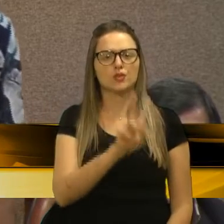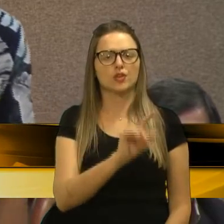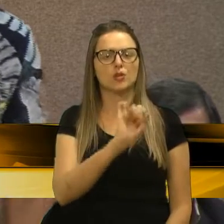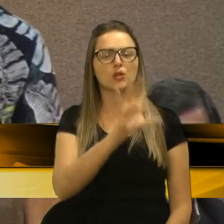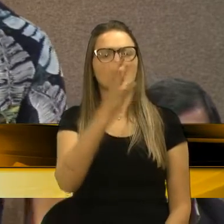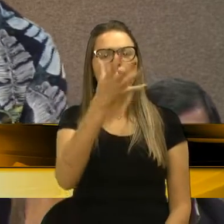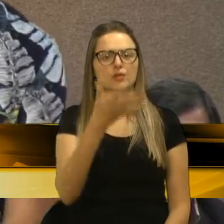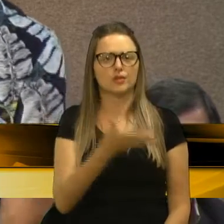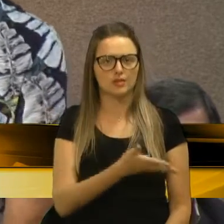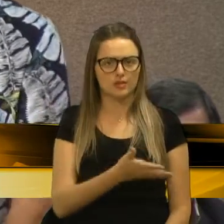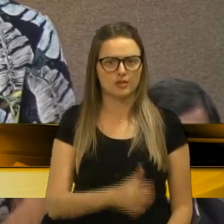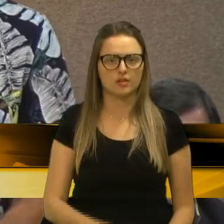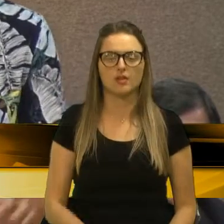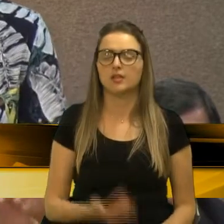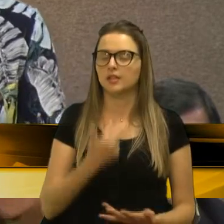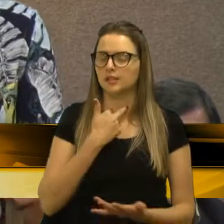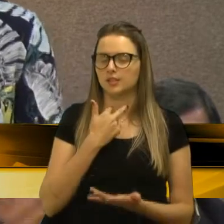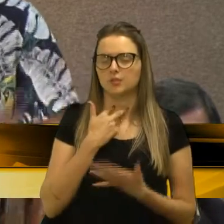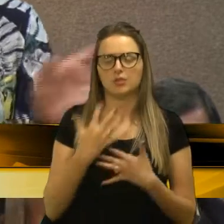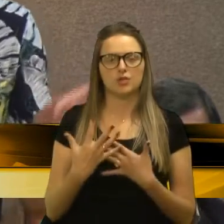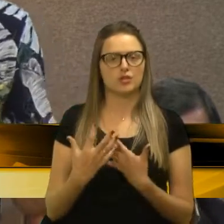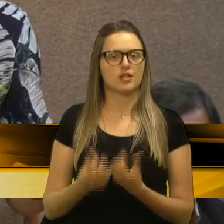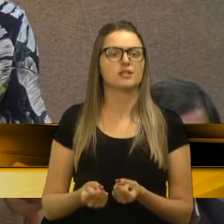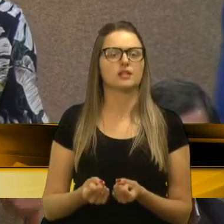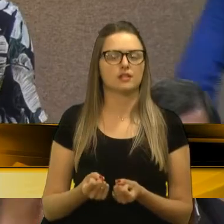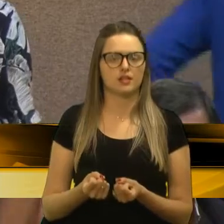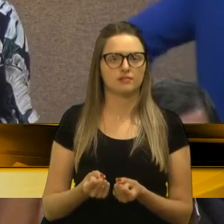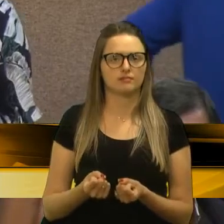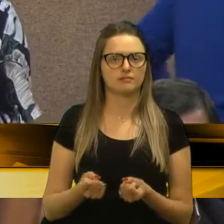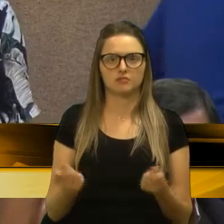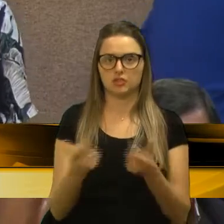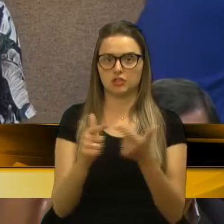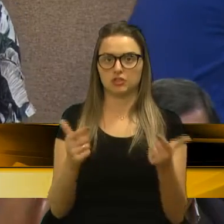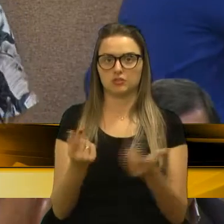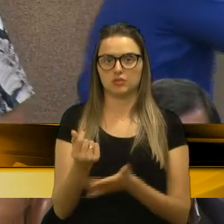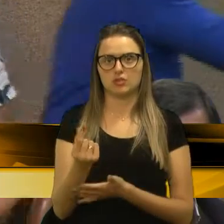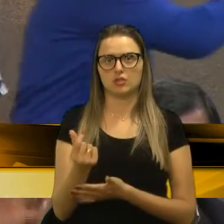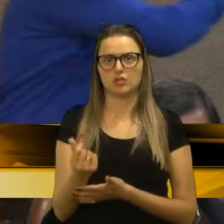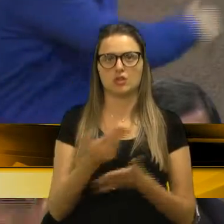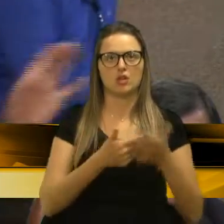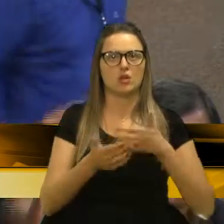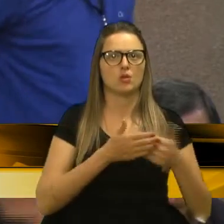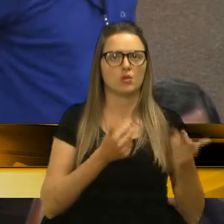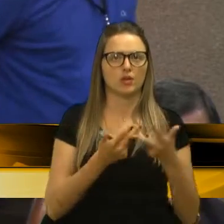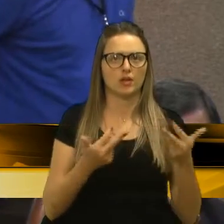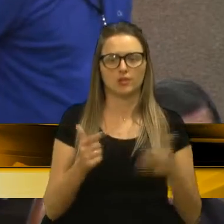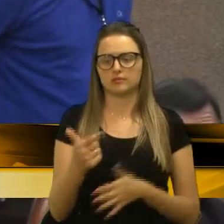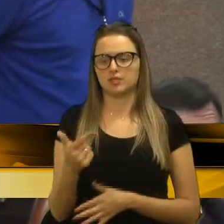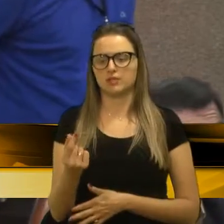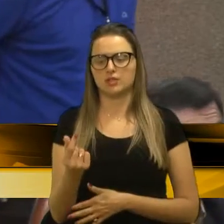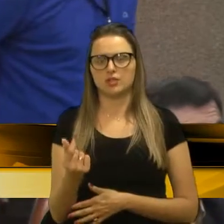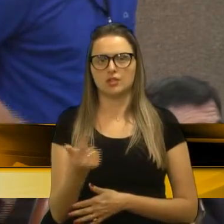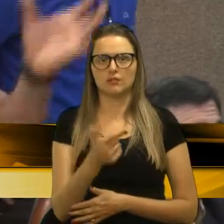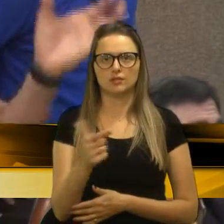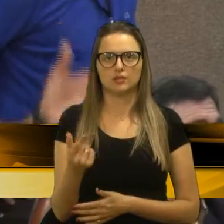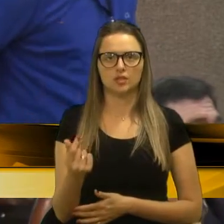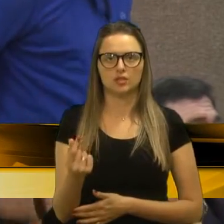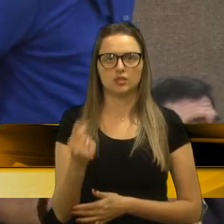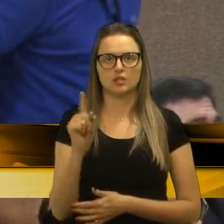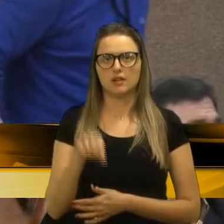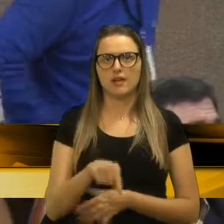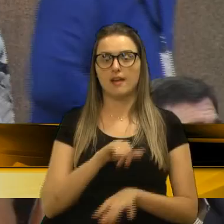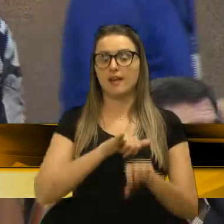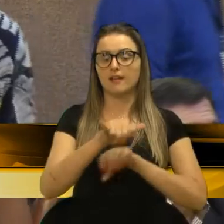essa. E não dá para aceitar, não, essa questão sem dinheiro. Qualquer coisa que precisa, sem dinheiro. Isso aí é conversa para boi